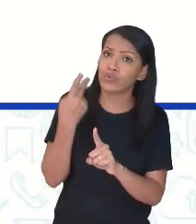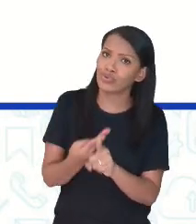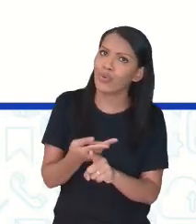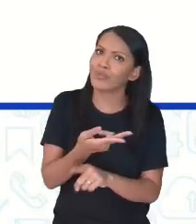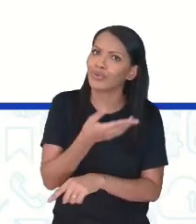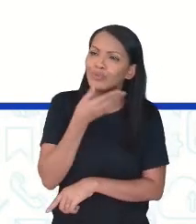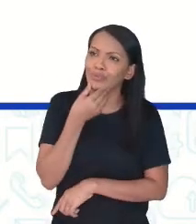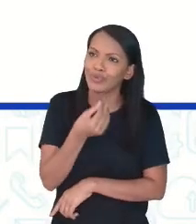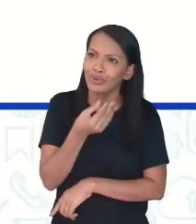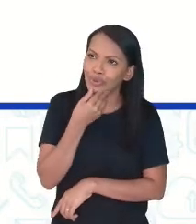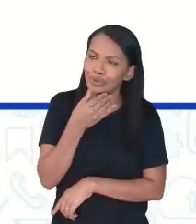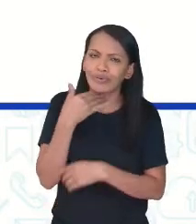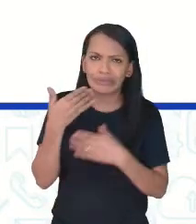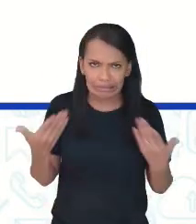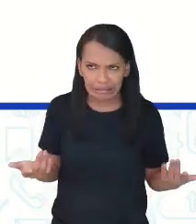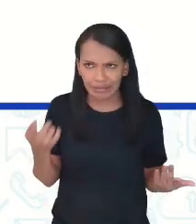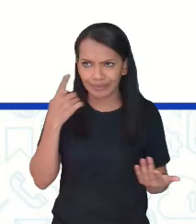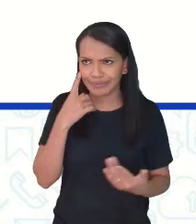234.